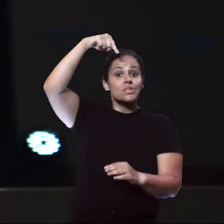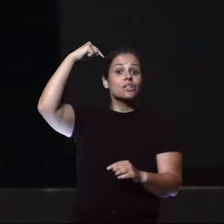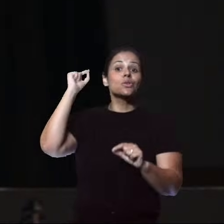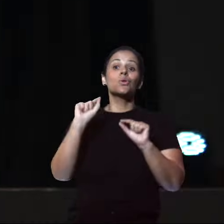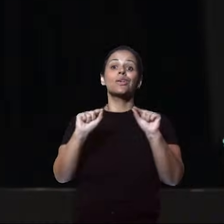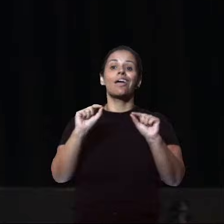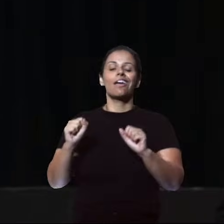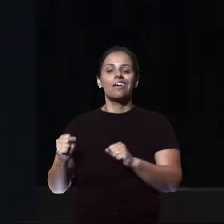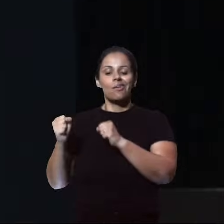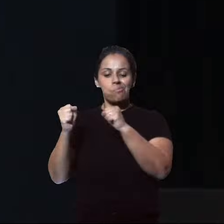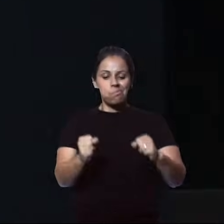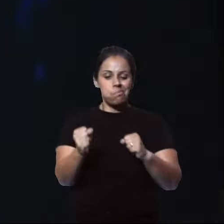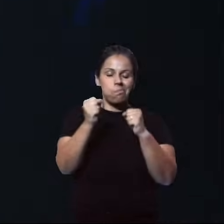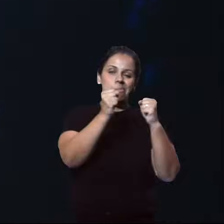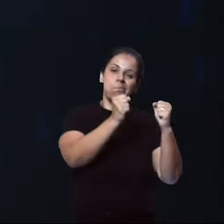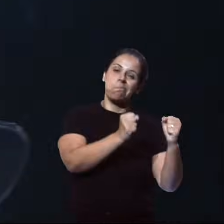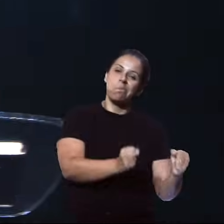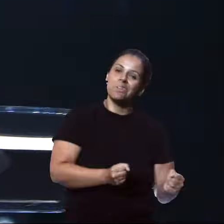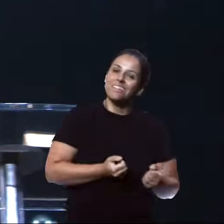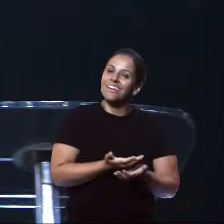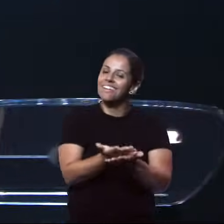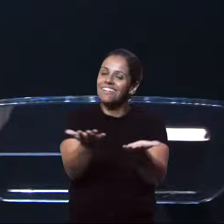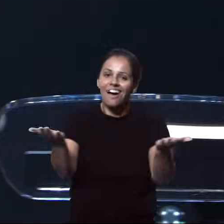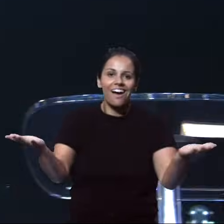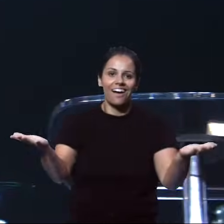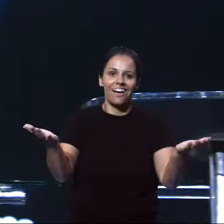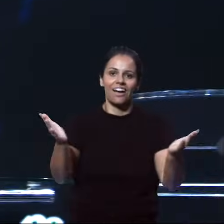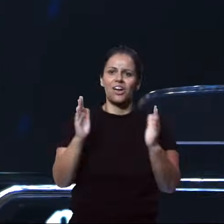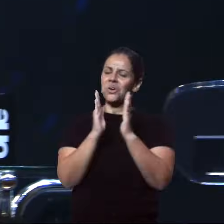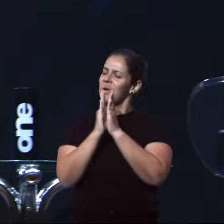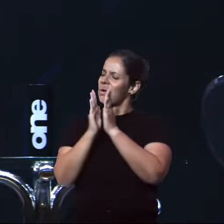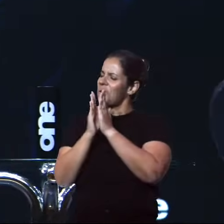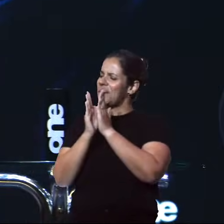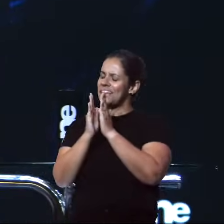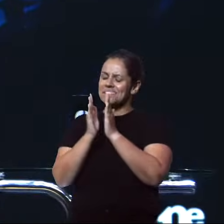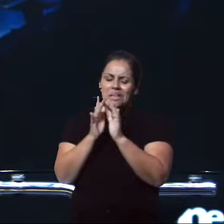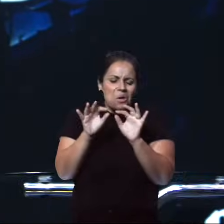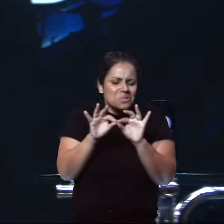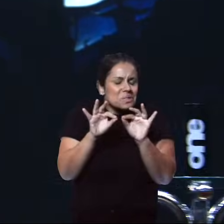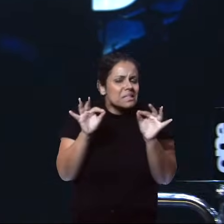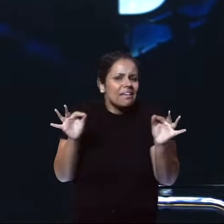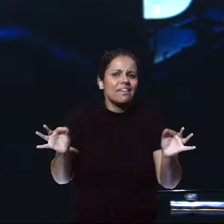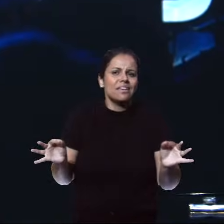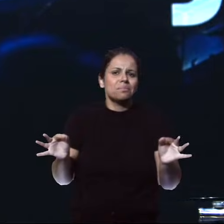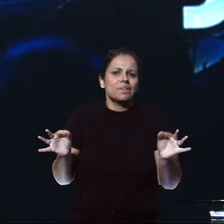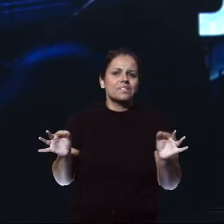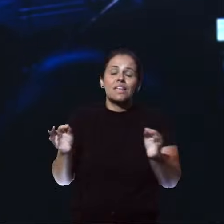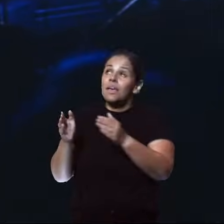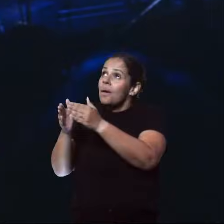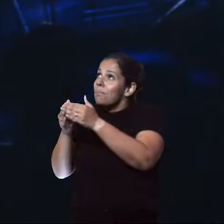bênção. É uma oração simples. Senhor, derrama poder sobre a vida do meu irmão.